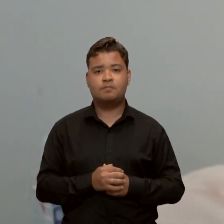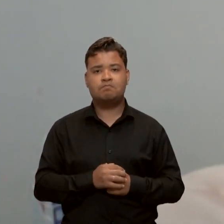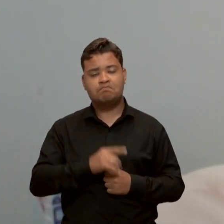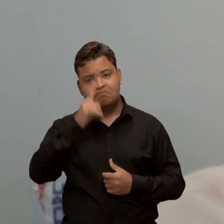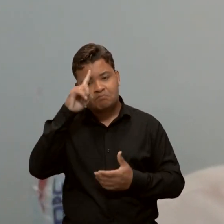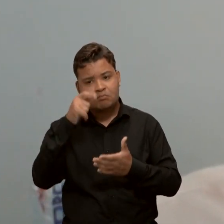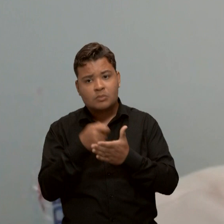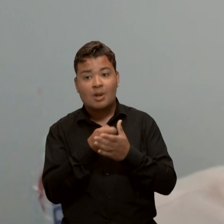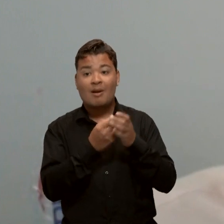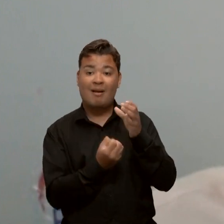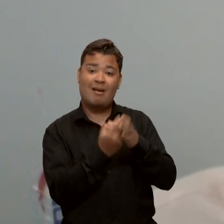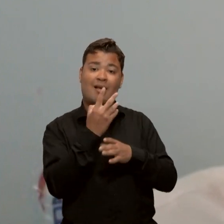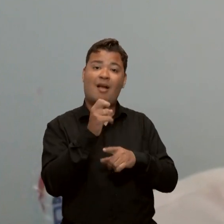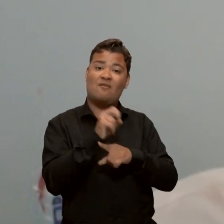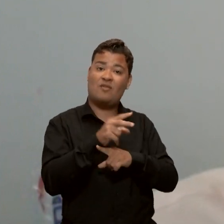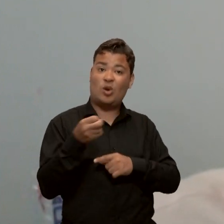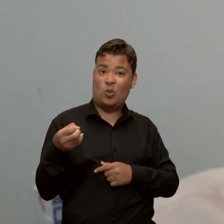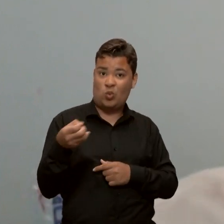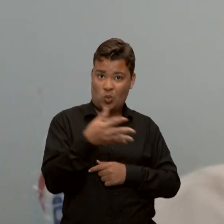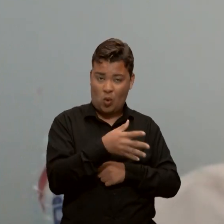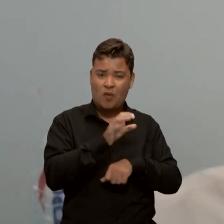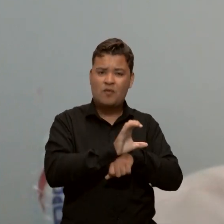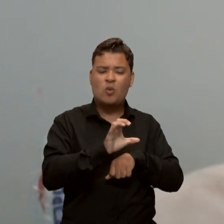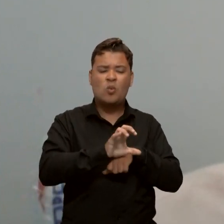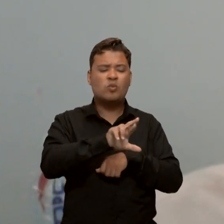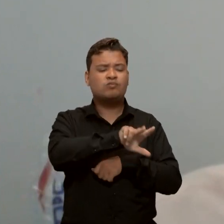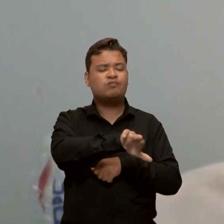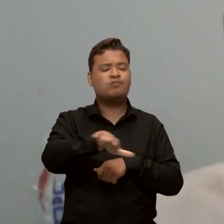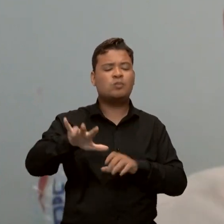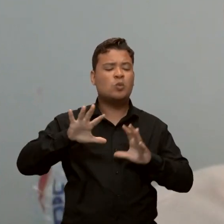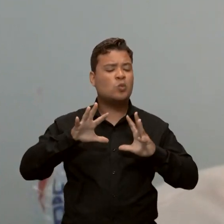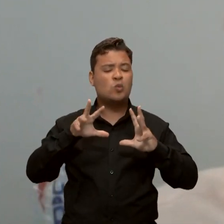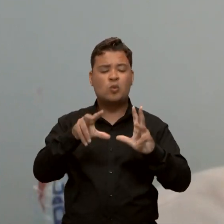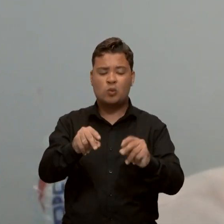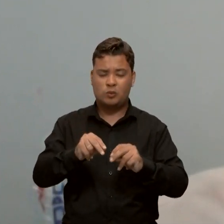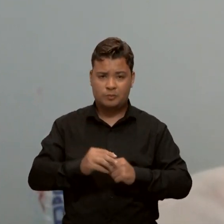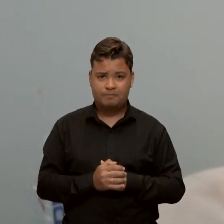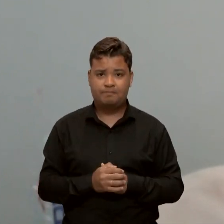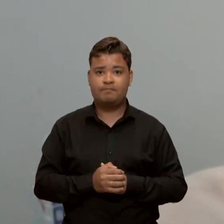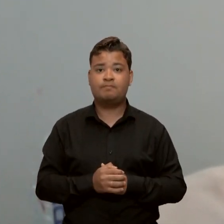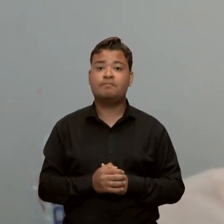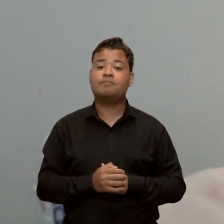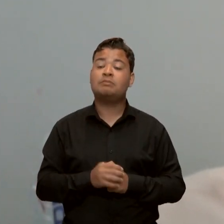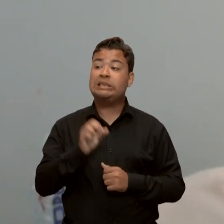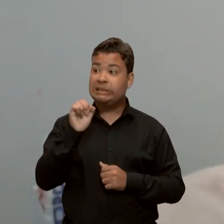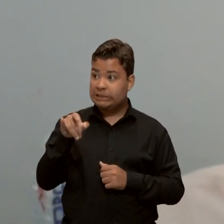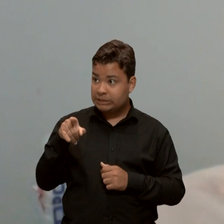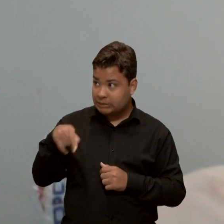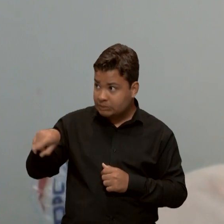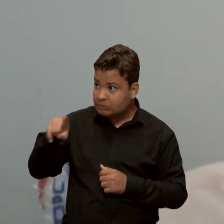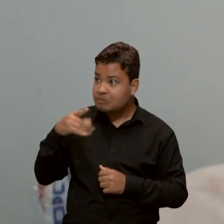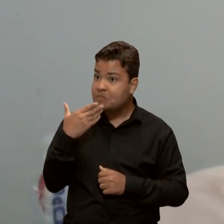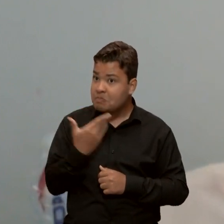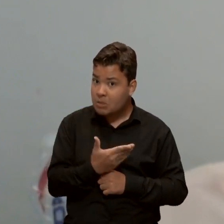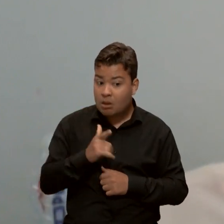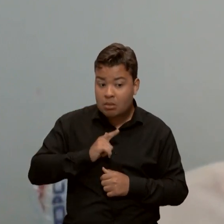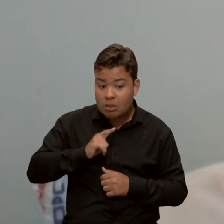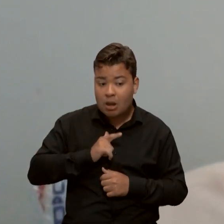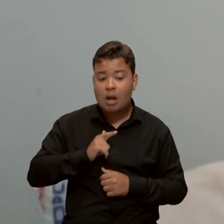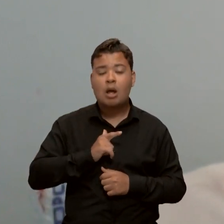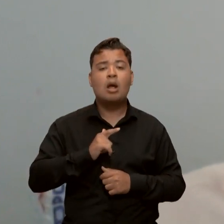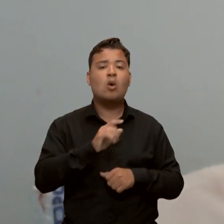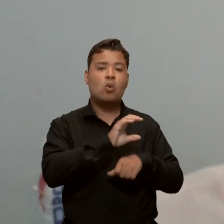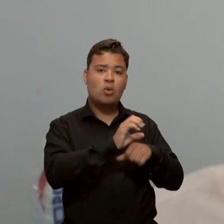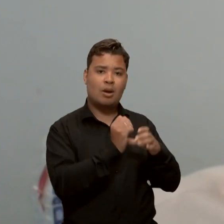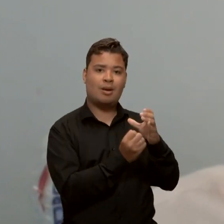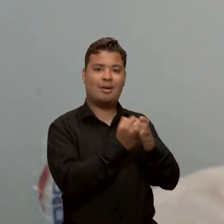criar vagas novas em todos os seus cursos, por demanda, havendo demanda. Em cada curso,